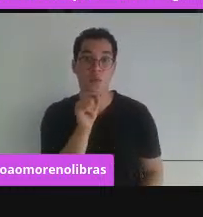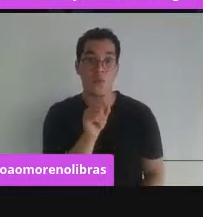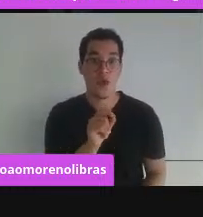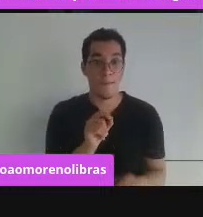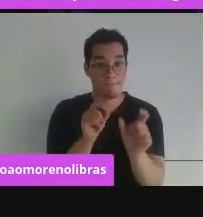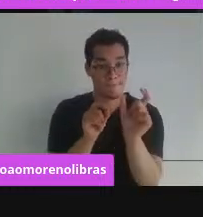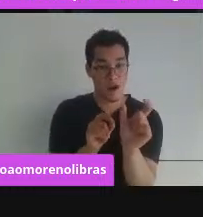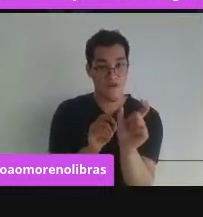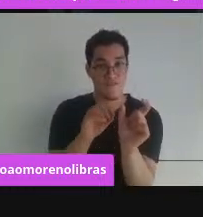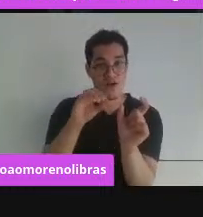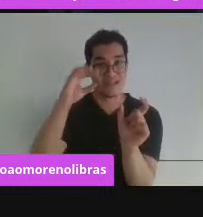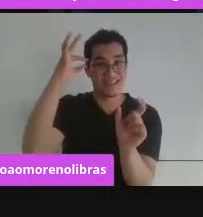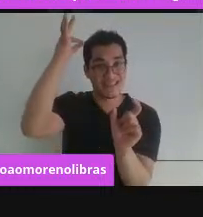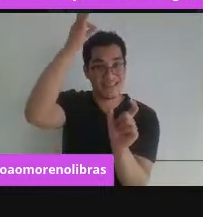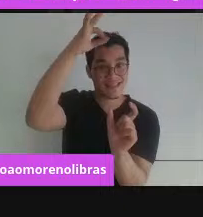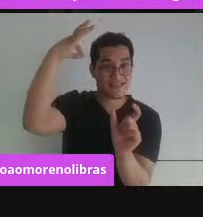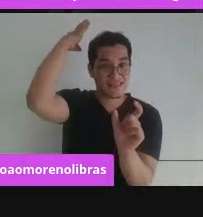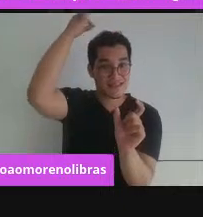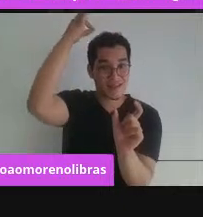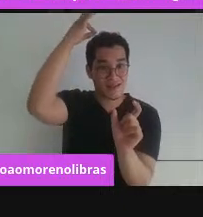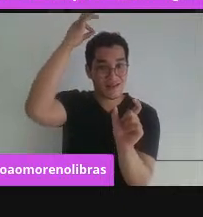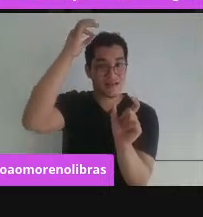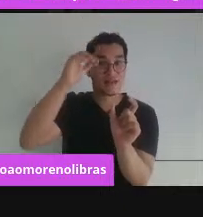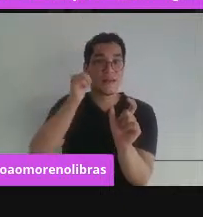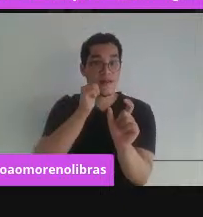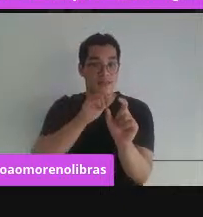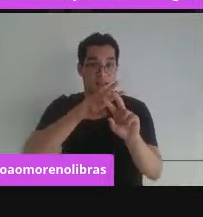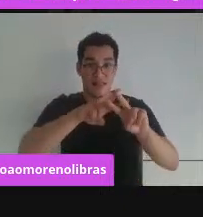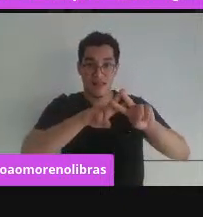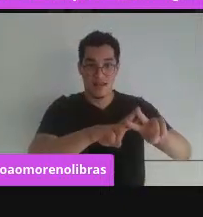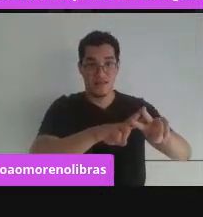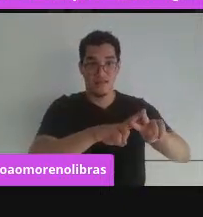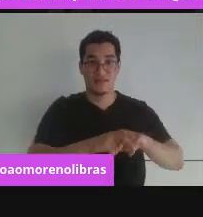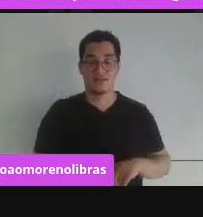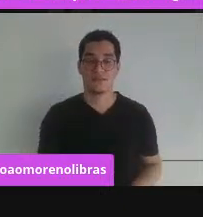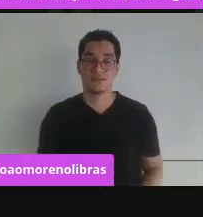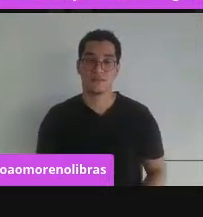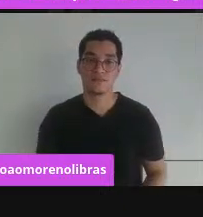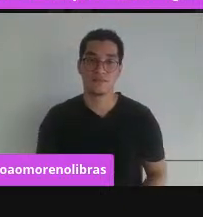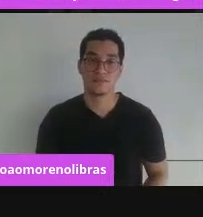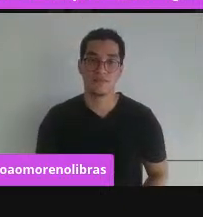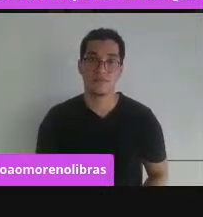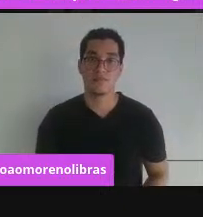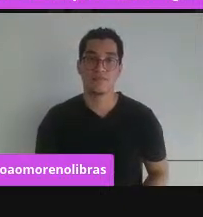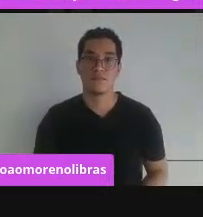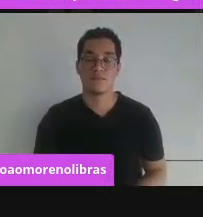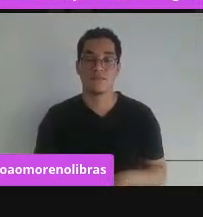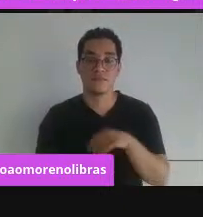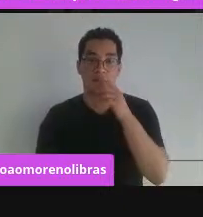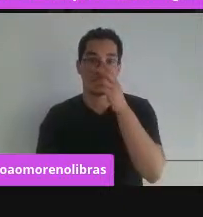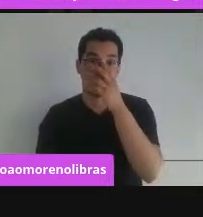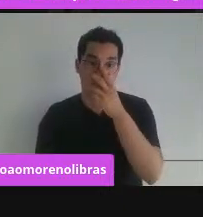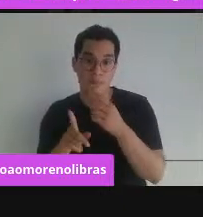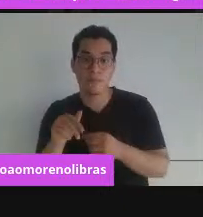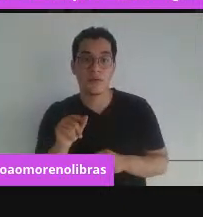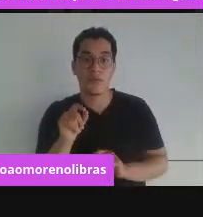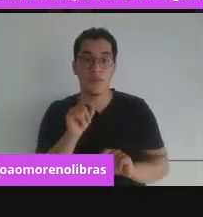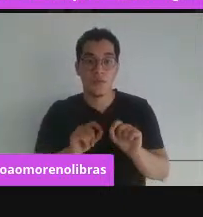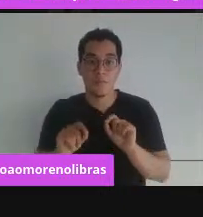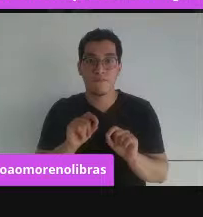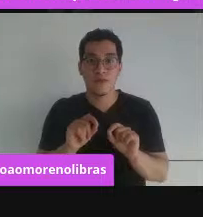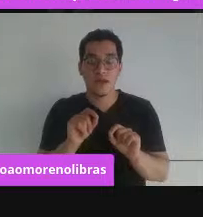Essa recategorização nos permite inferir um aumento de tensão, da tensão em face do lexema